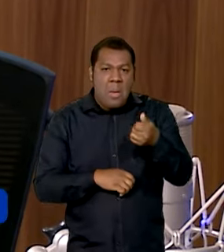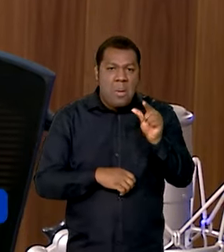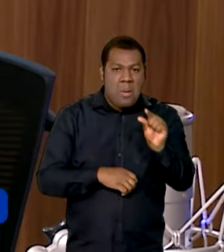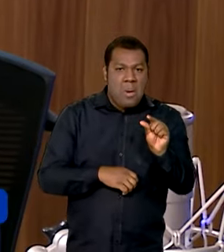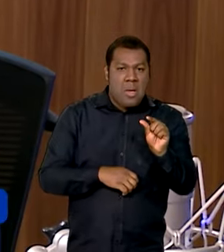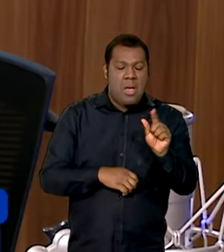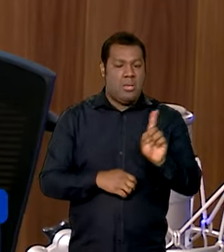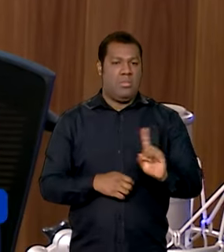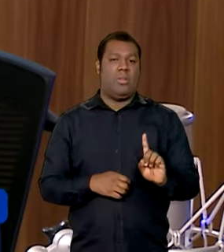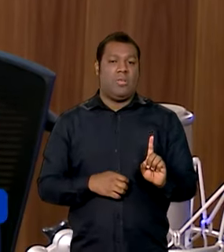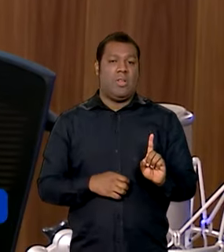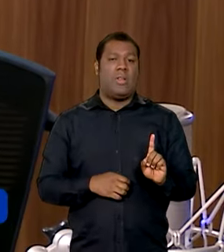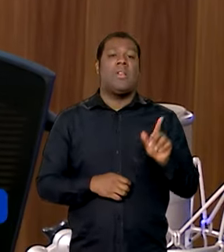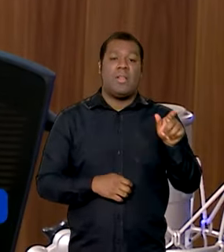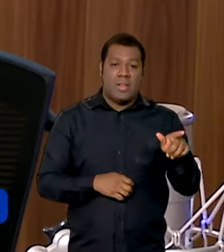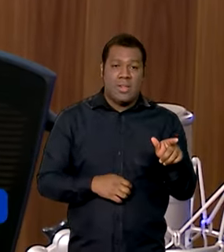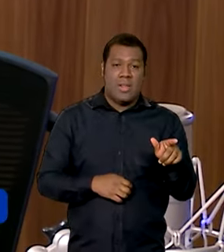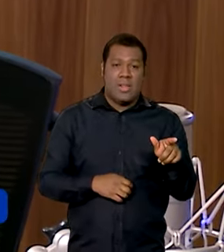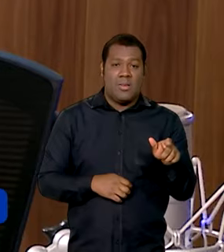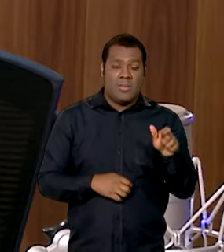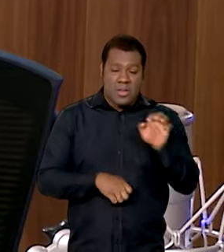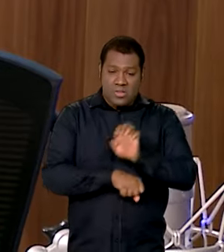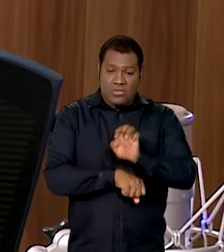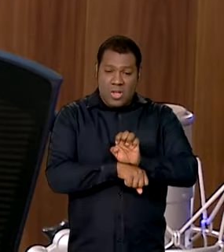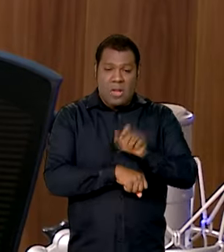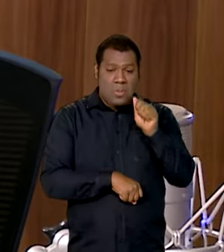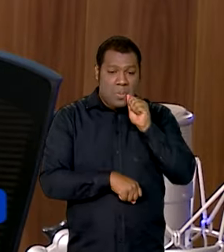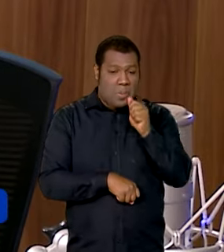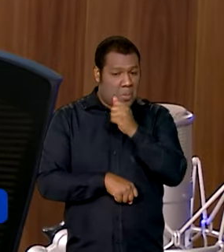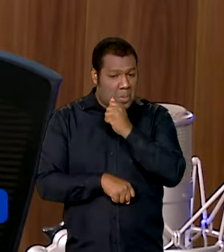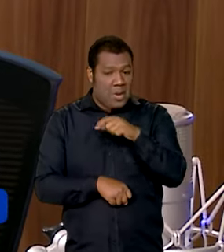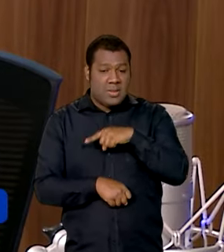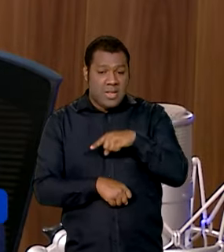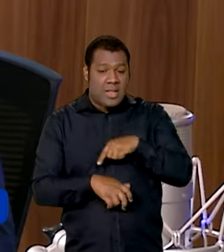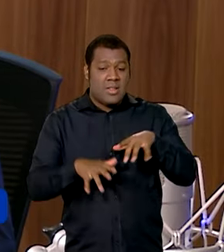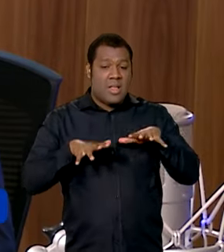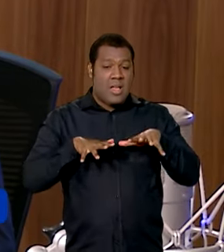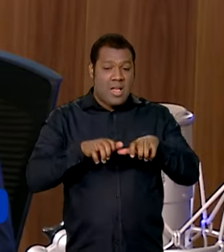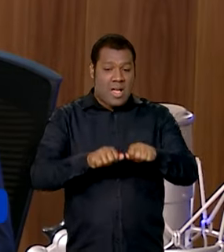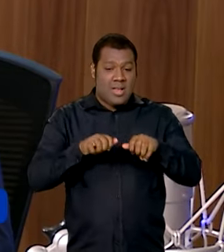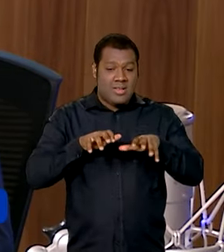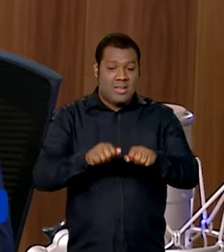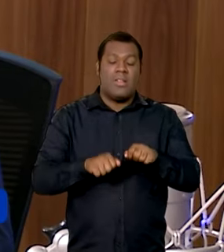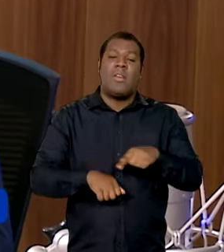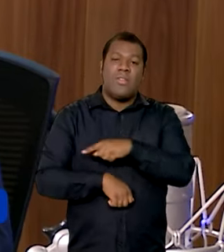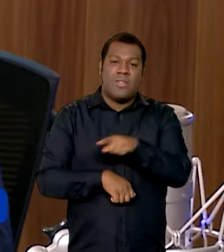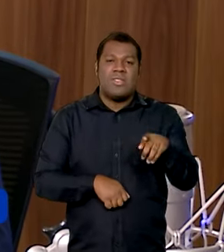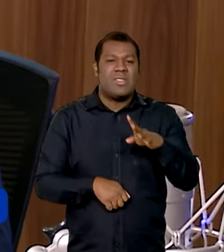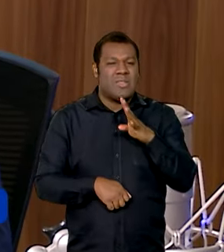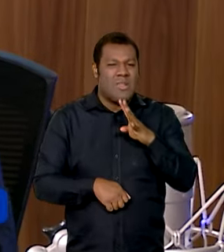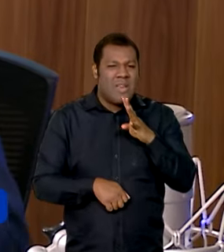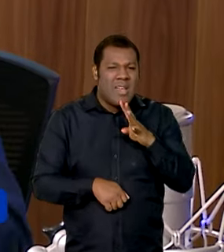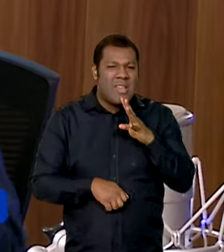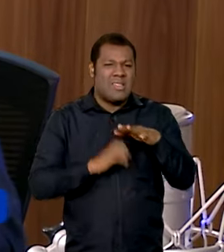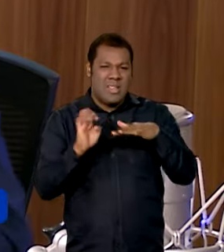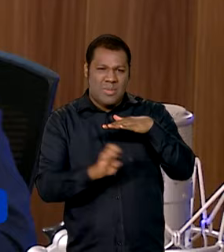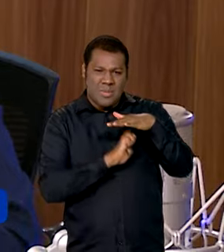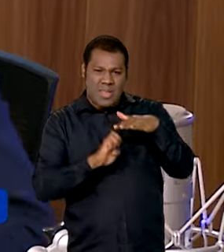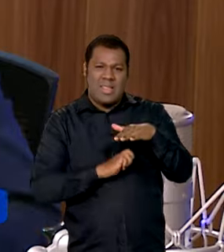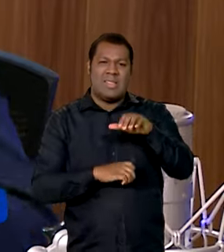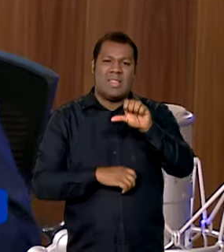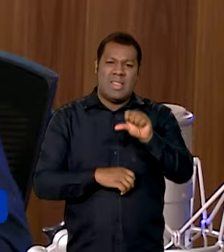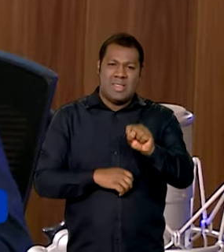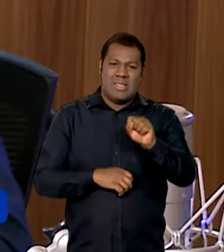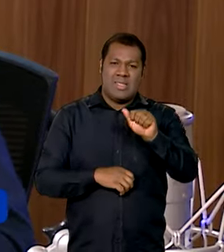pau açaí e aí eu vou lhe dar um exemplo do que eu tô falando o açaí todo mundo como conhece é samb Zum eu mesmo sempre